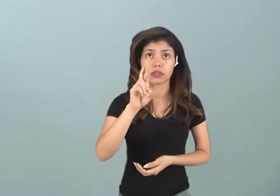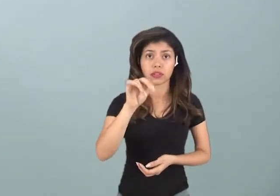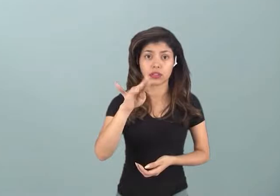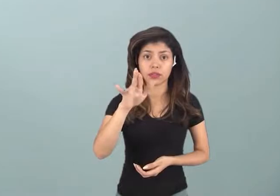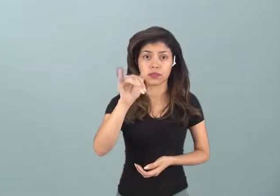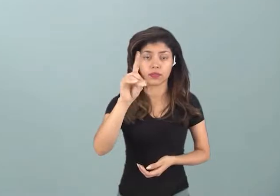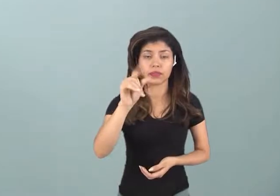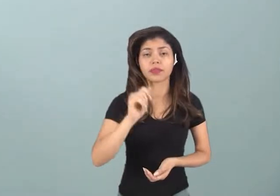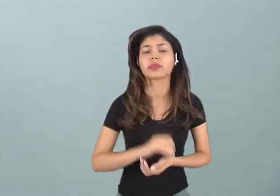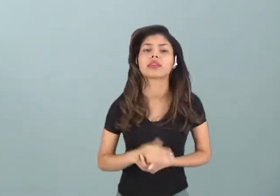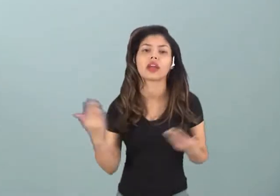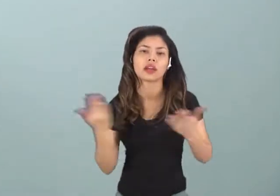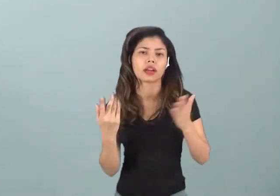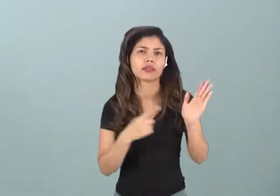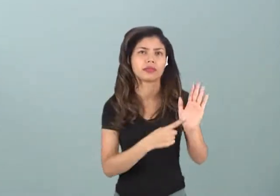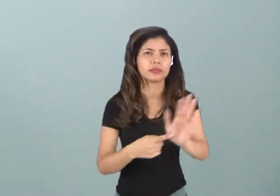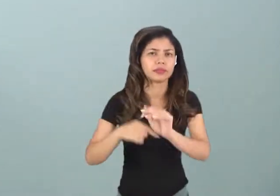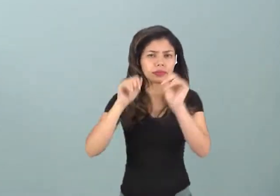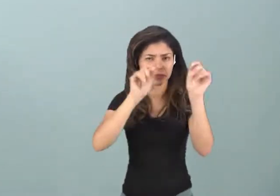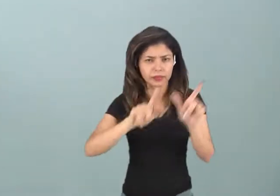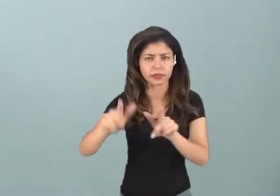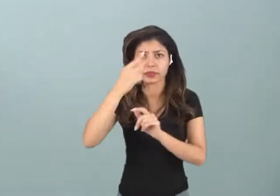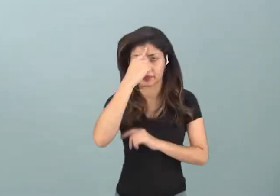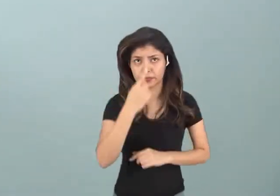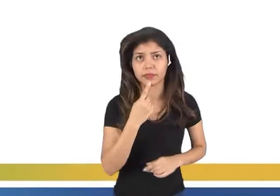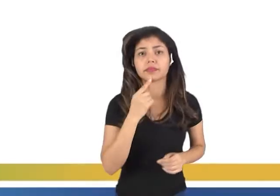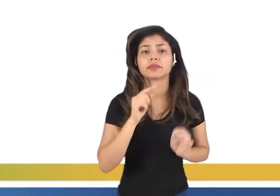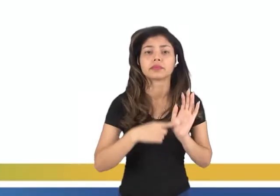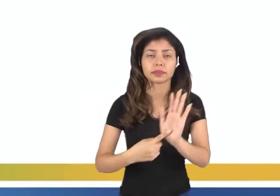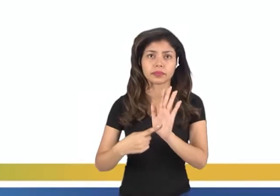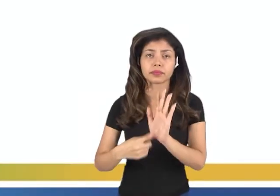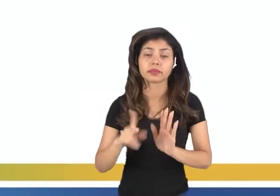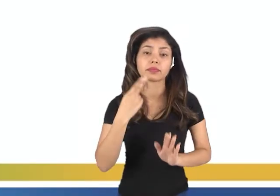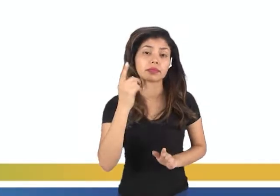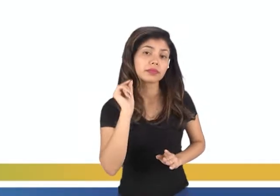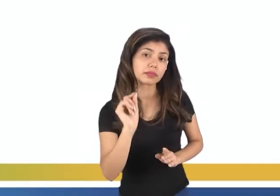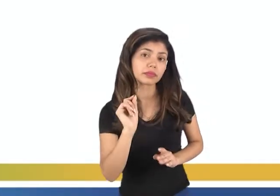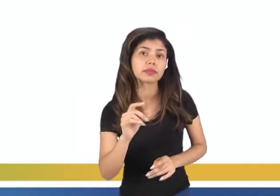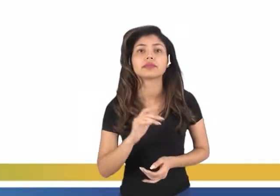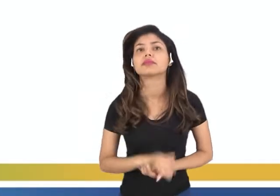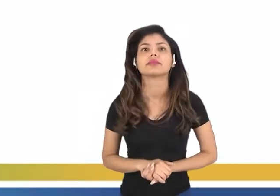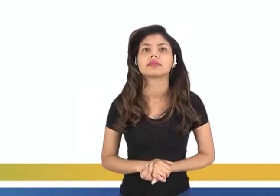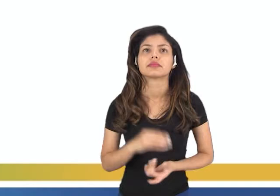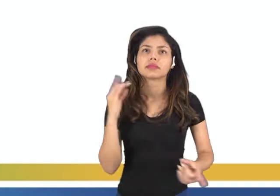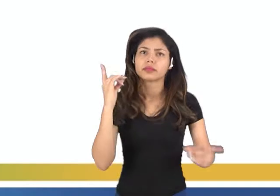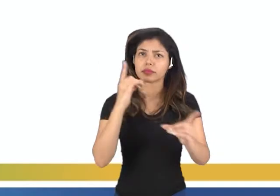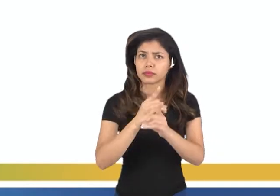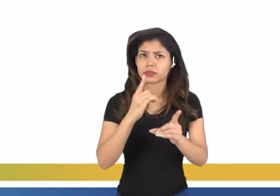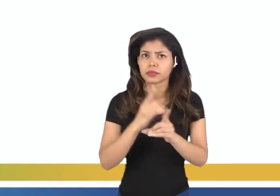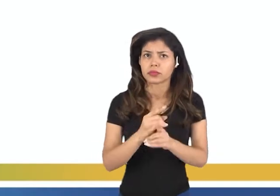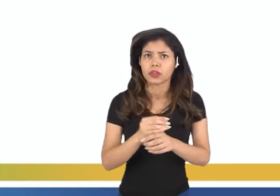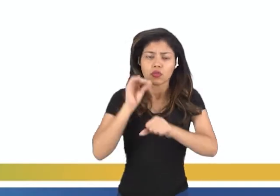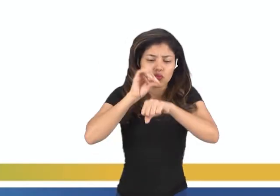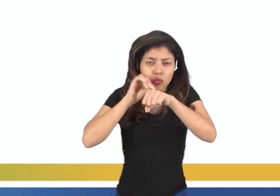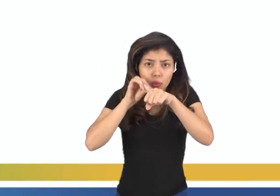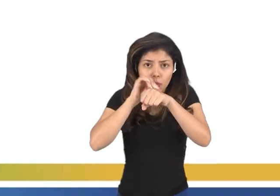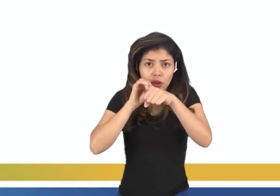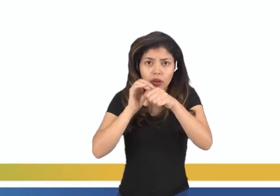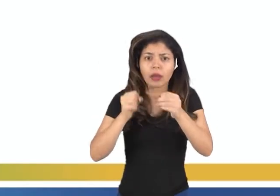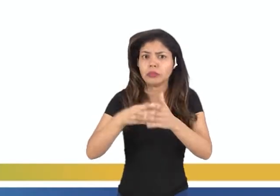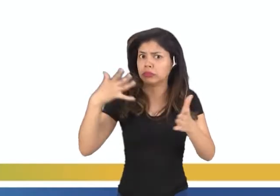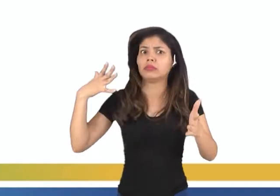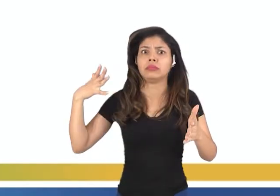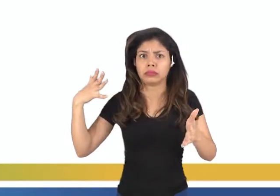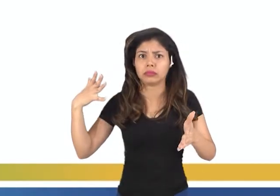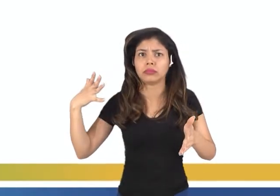tá? Agora vamos olhar essa segunda imagem. A segunda imagem diz assim: descobri que morango é demais.